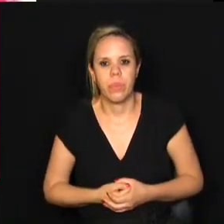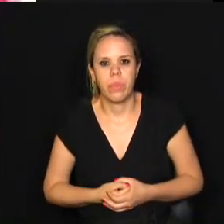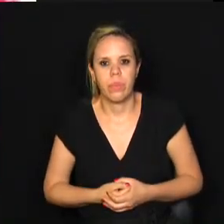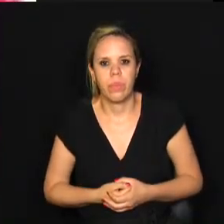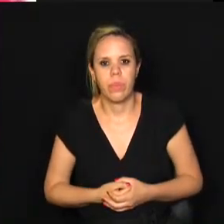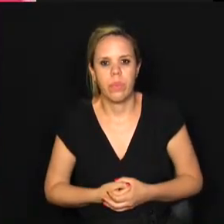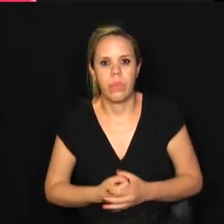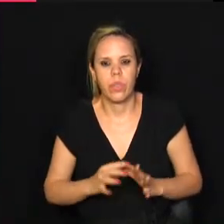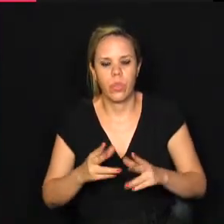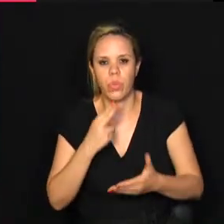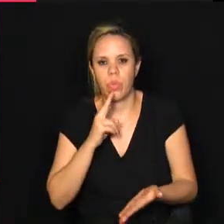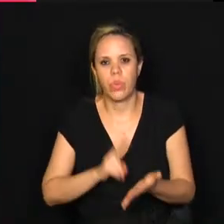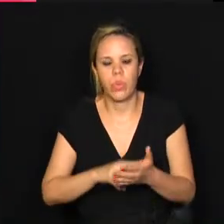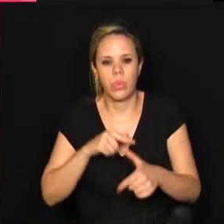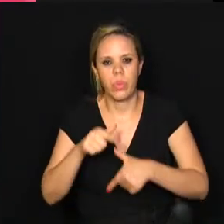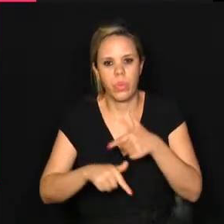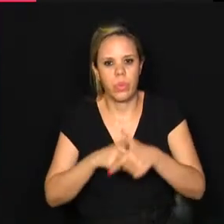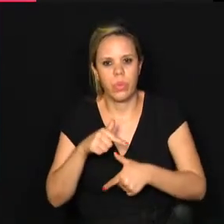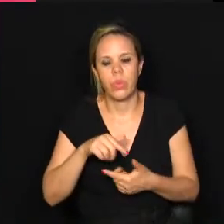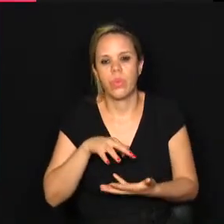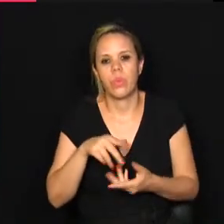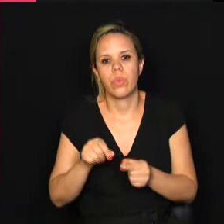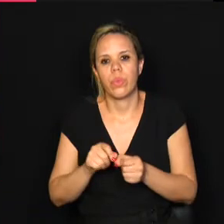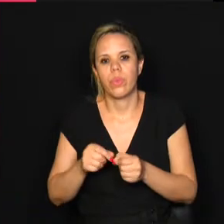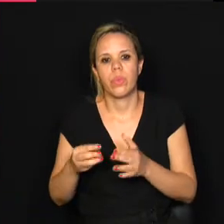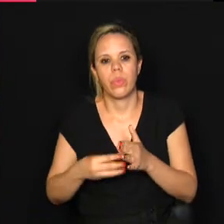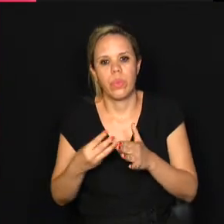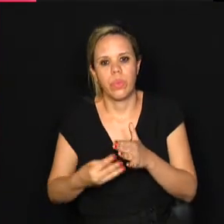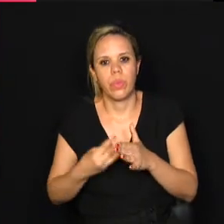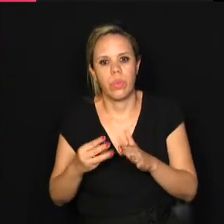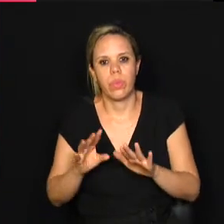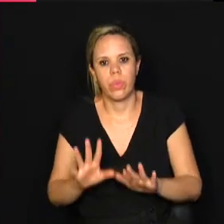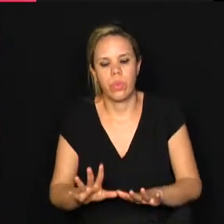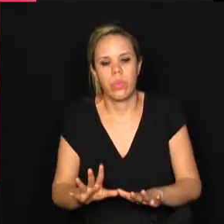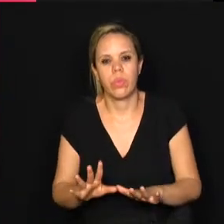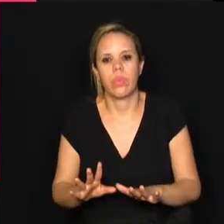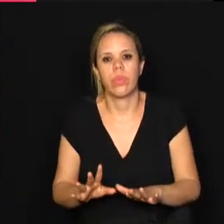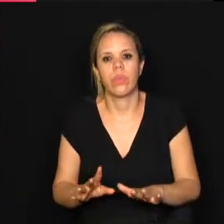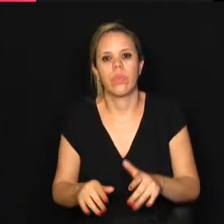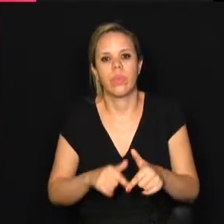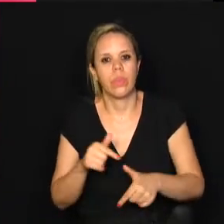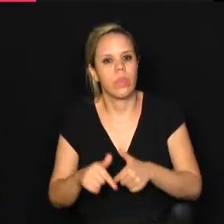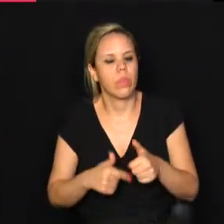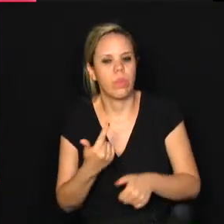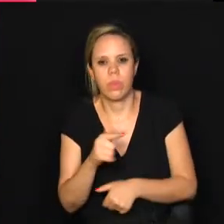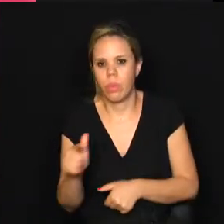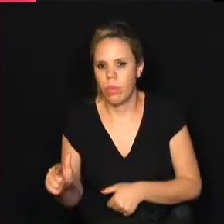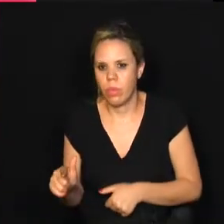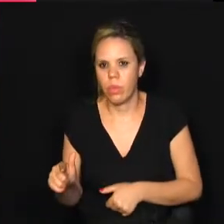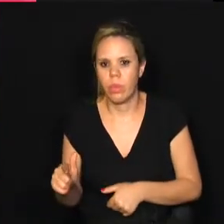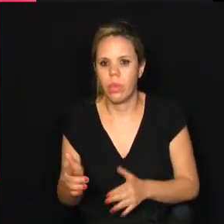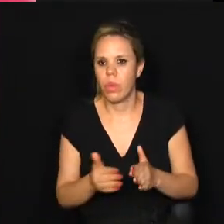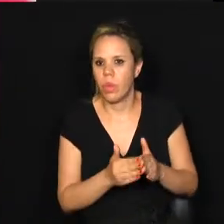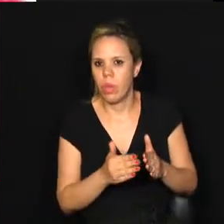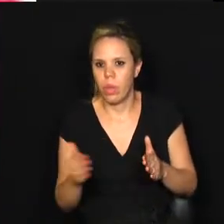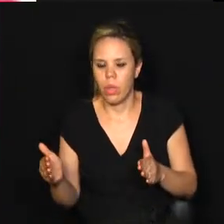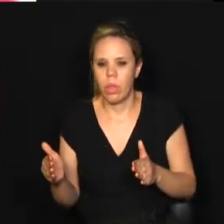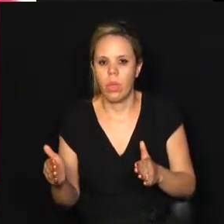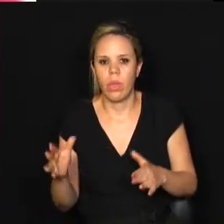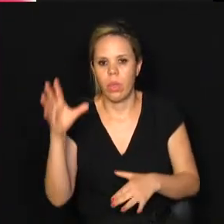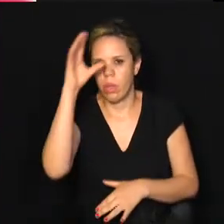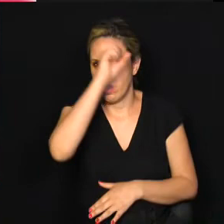Correios contrata trabalhadores de mão de obra terceirizada. Só que essa mão de obra terceirizada, ela não tem um período nem sequer para